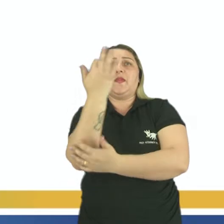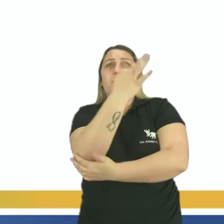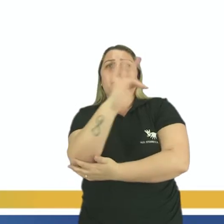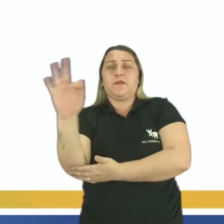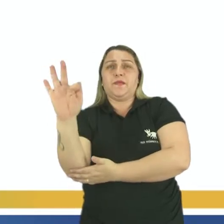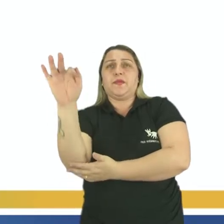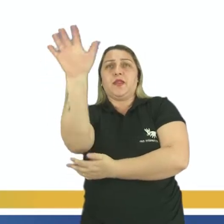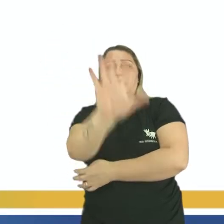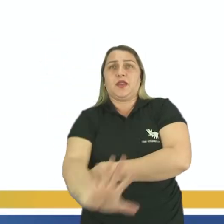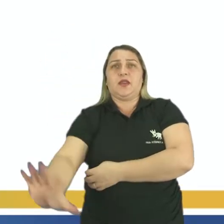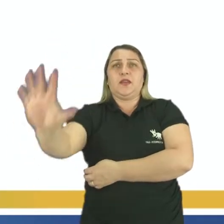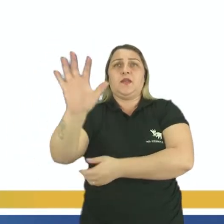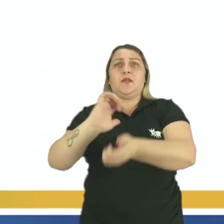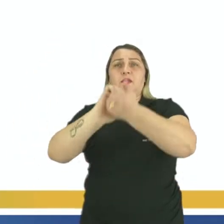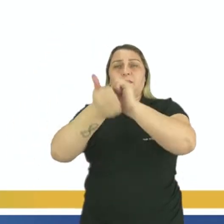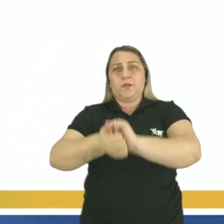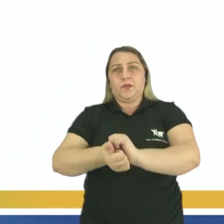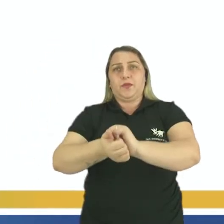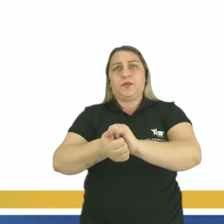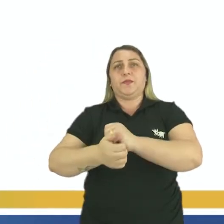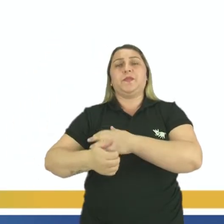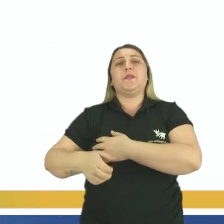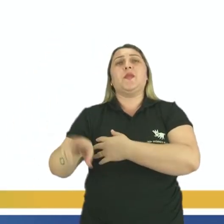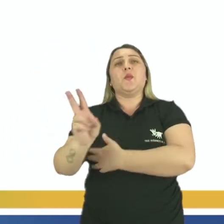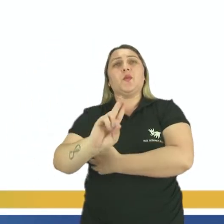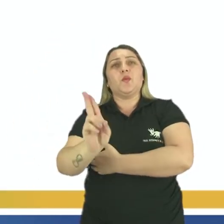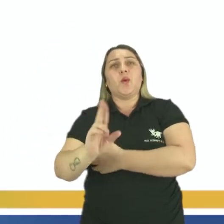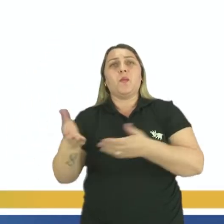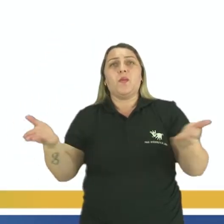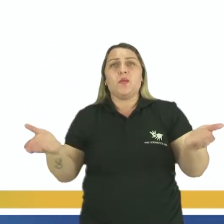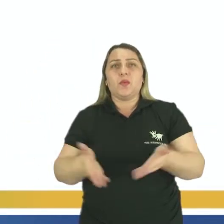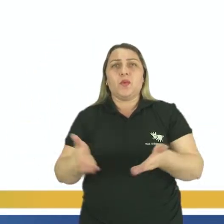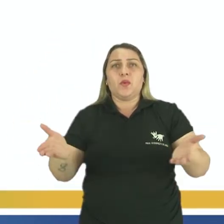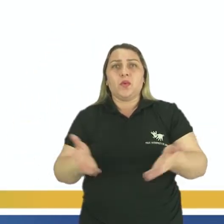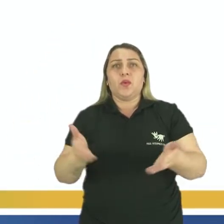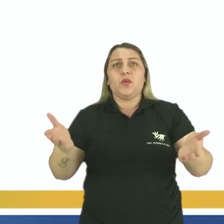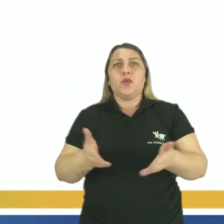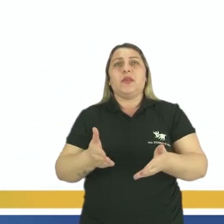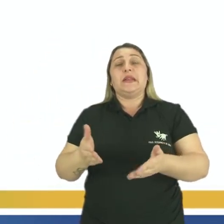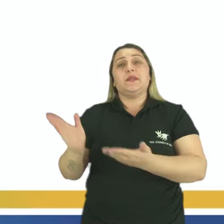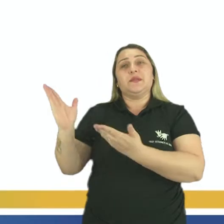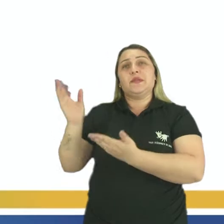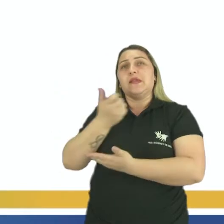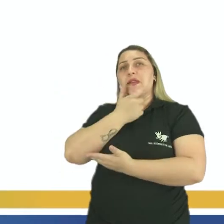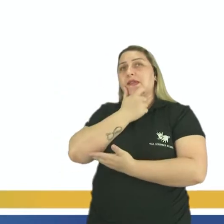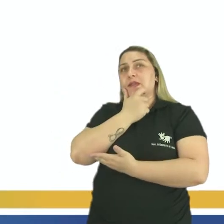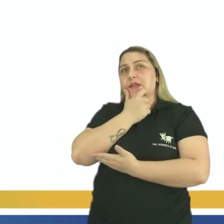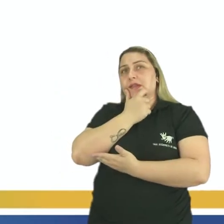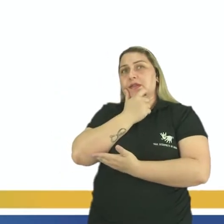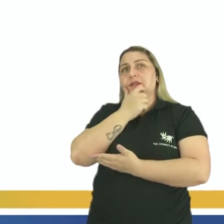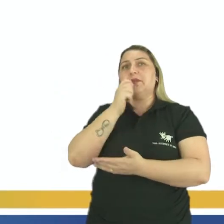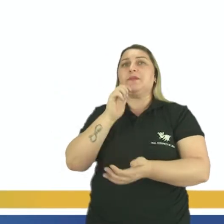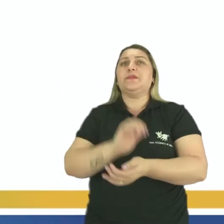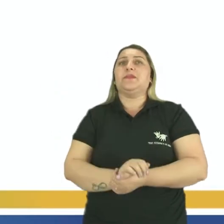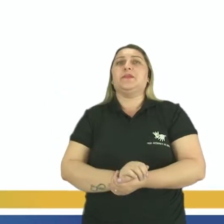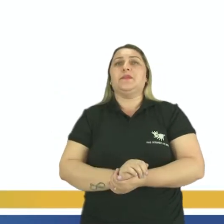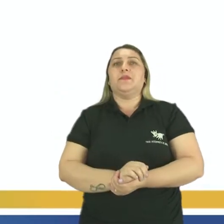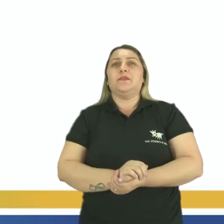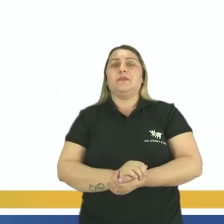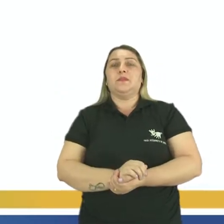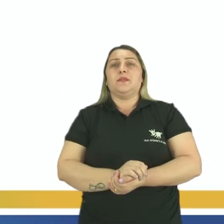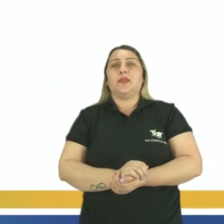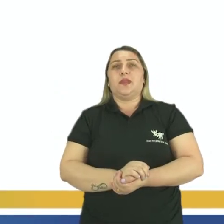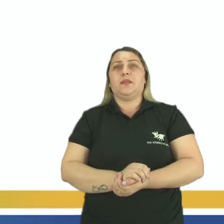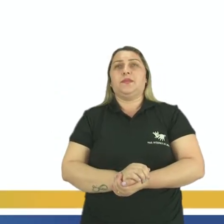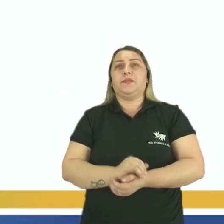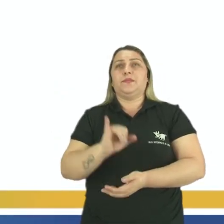Federação Internacional do Esporte. Seu nome atual, International Shooting Sport Federation, em inglês,